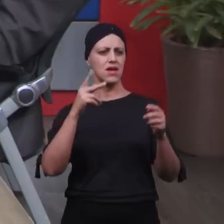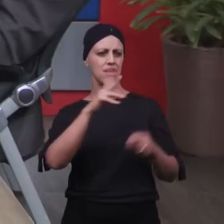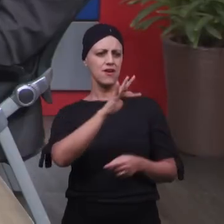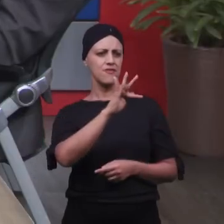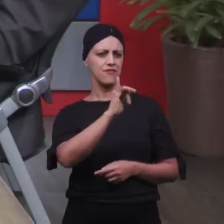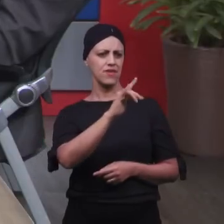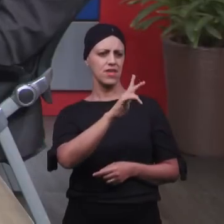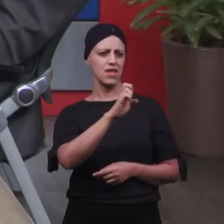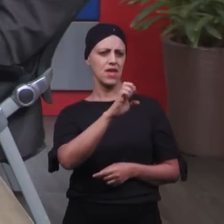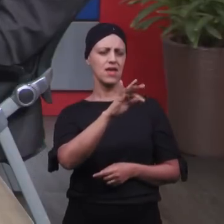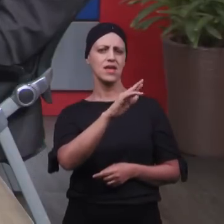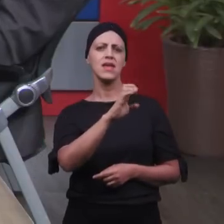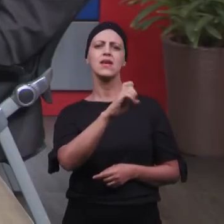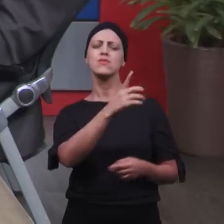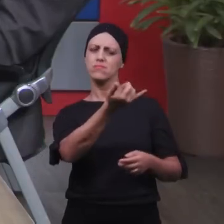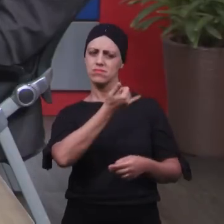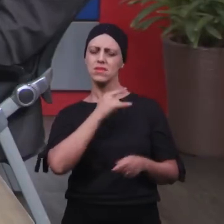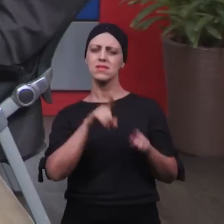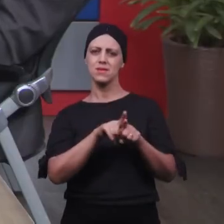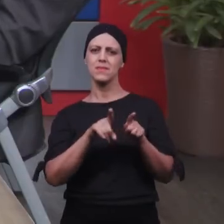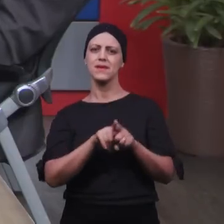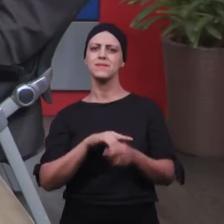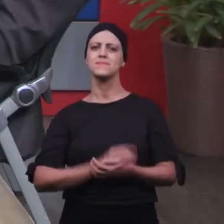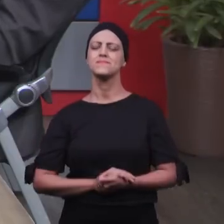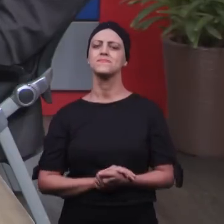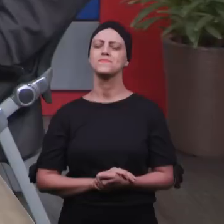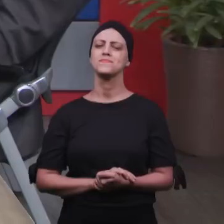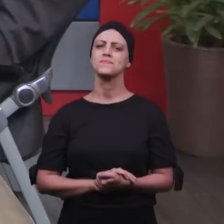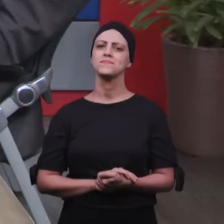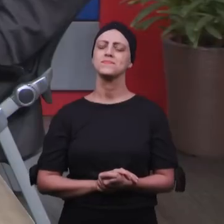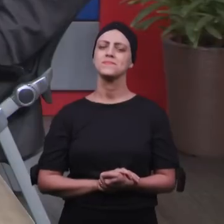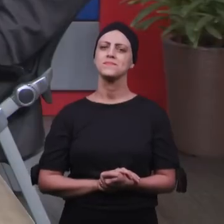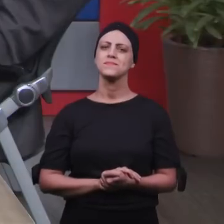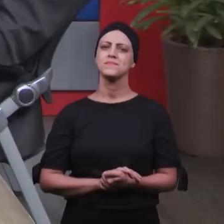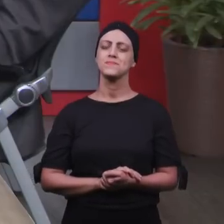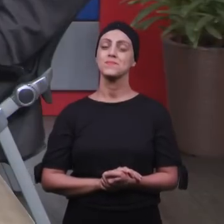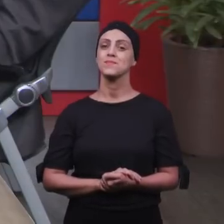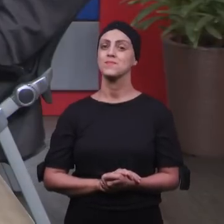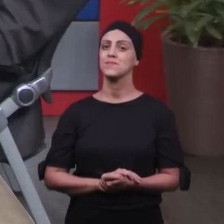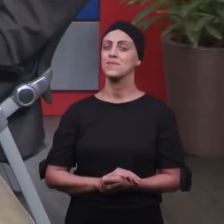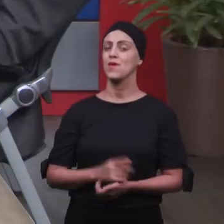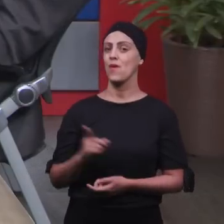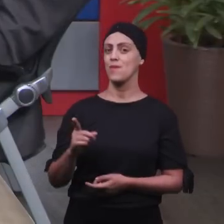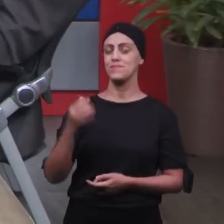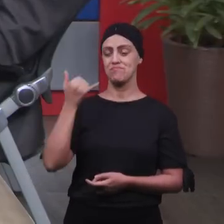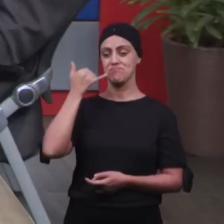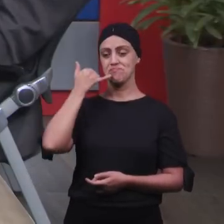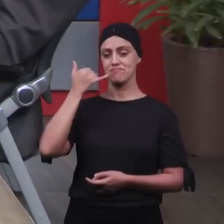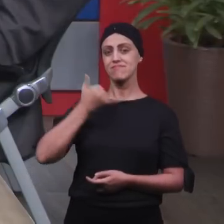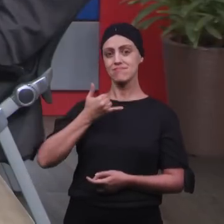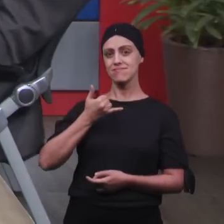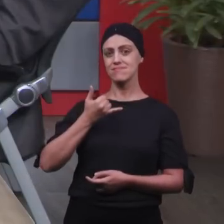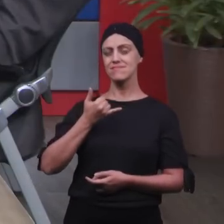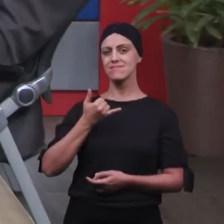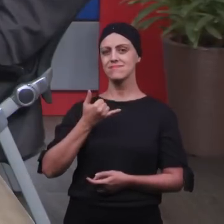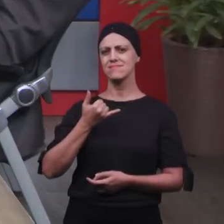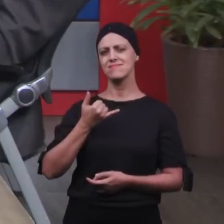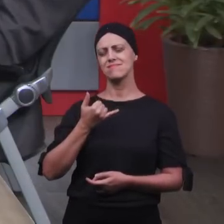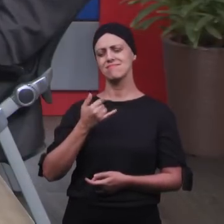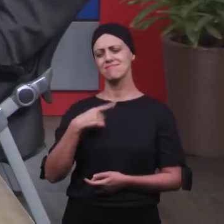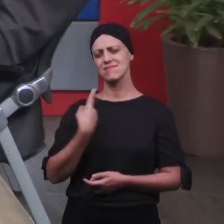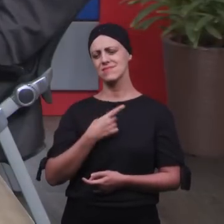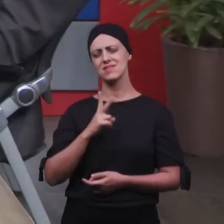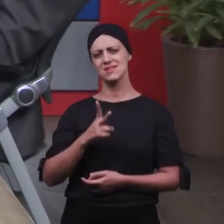Fábio, conta algo aí. Olha, é interessante que as ligações que a gente recebe, como pastor Pedro, pastor